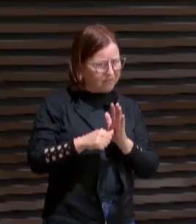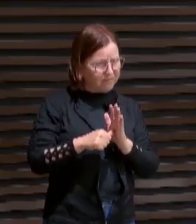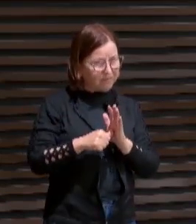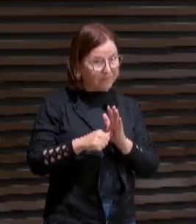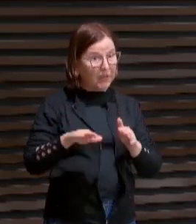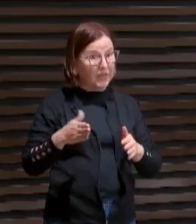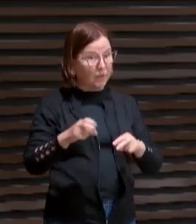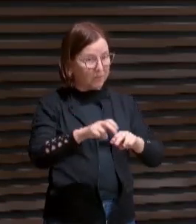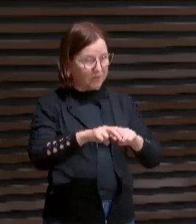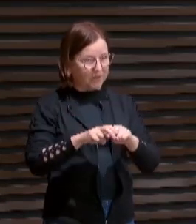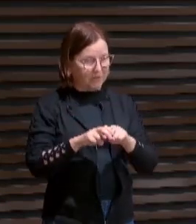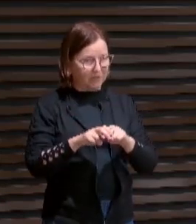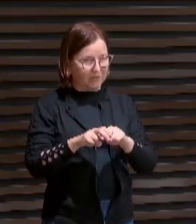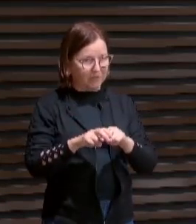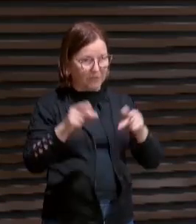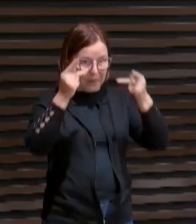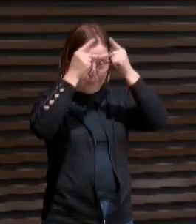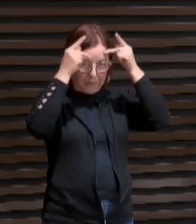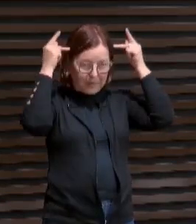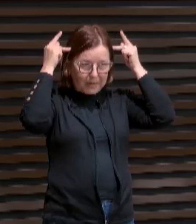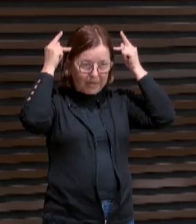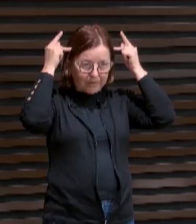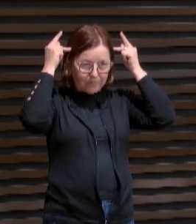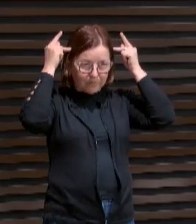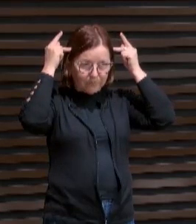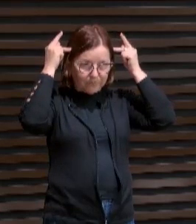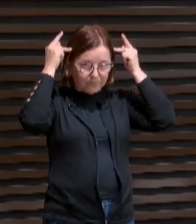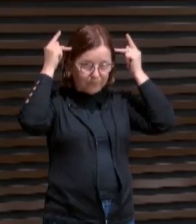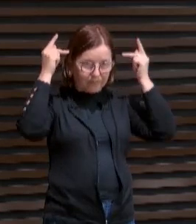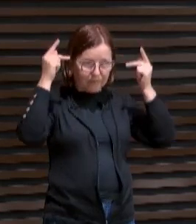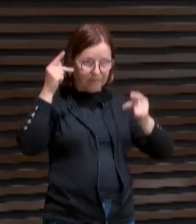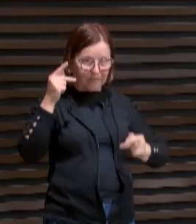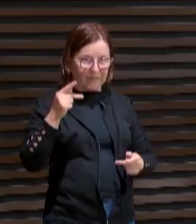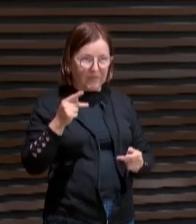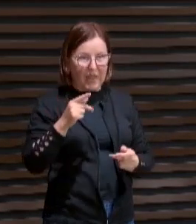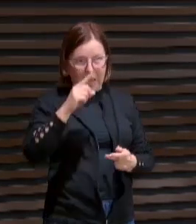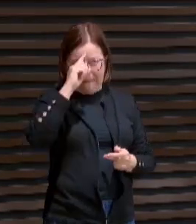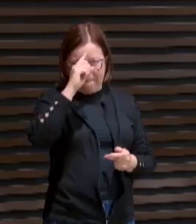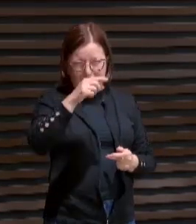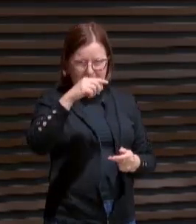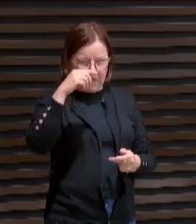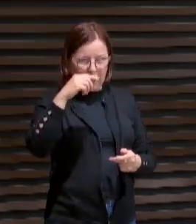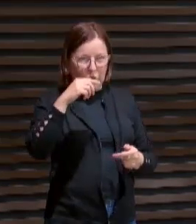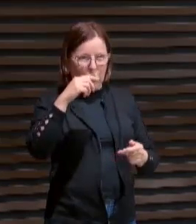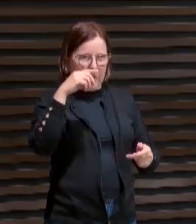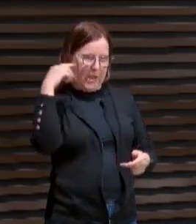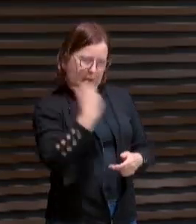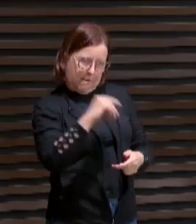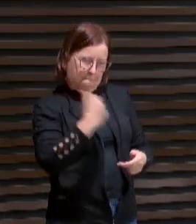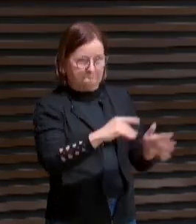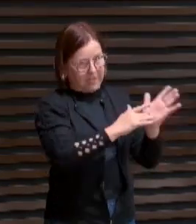Então, por isso, Pilatos tomou a Jesus e mandou açoitá-lo. Os